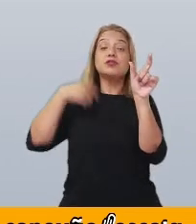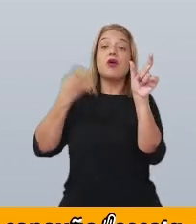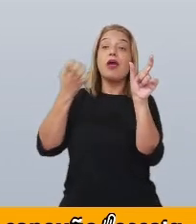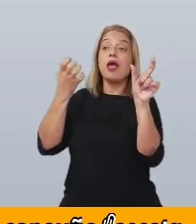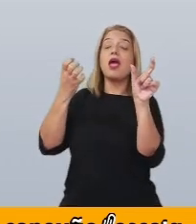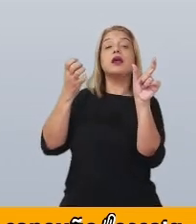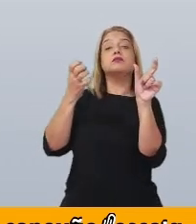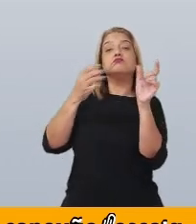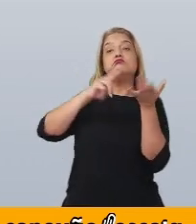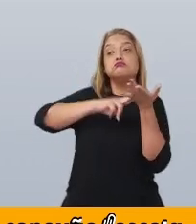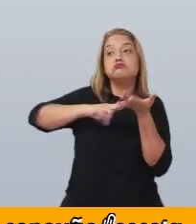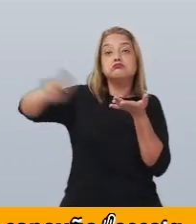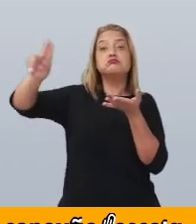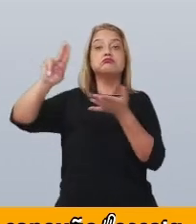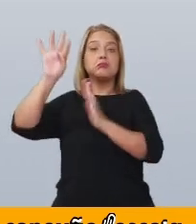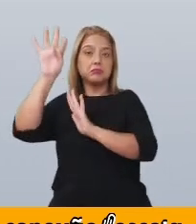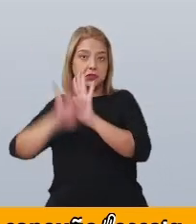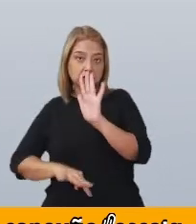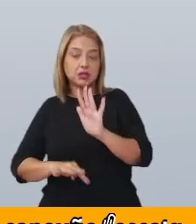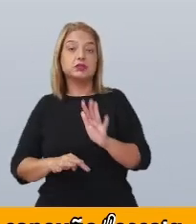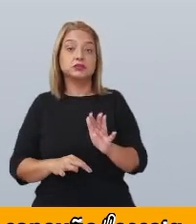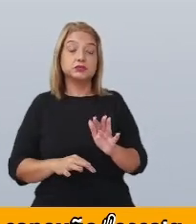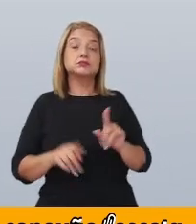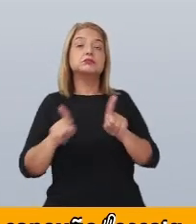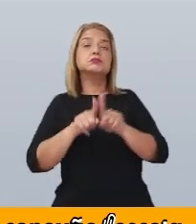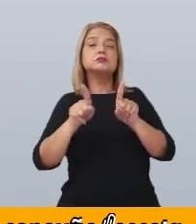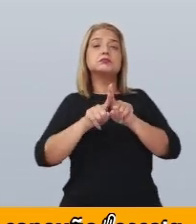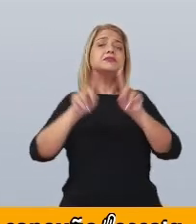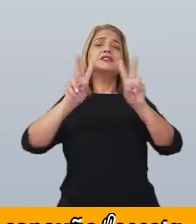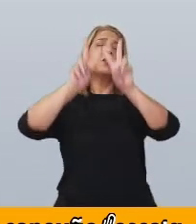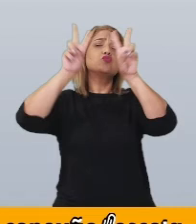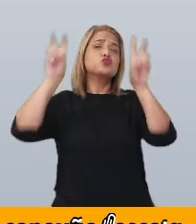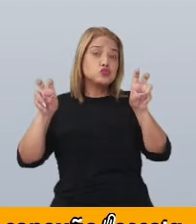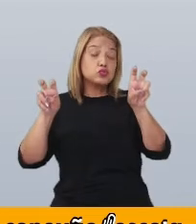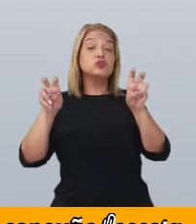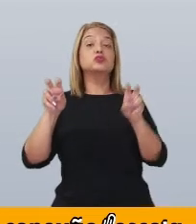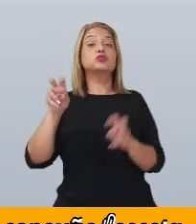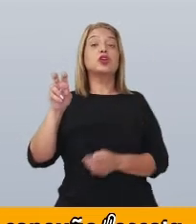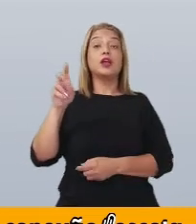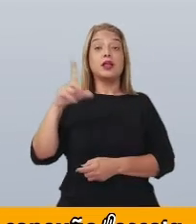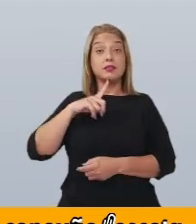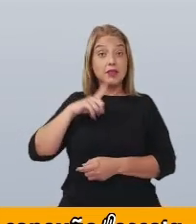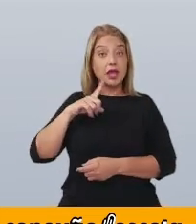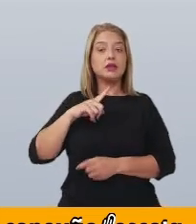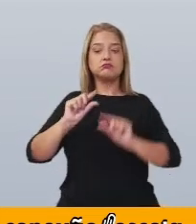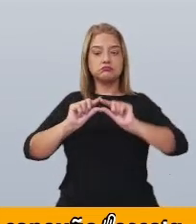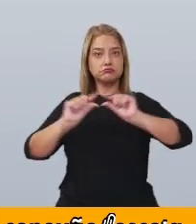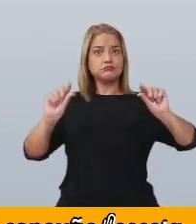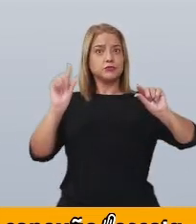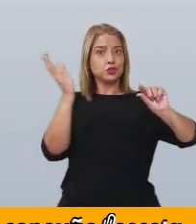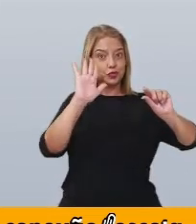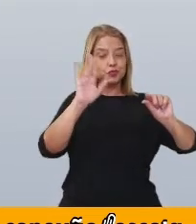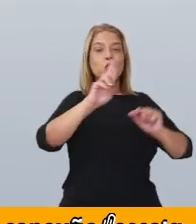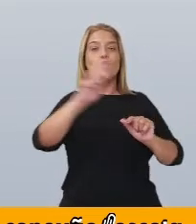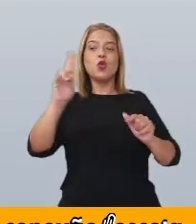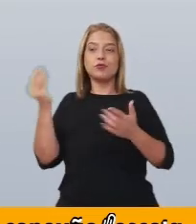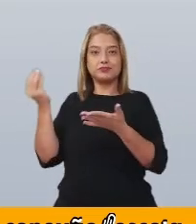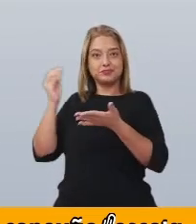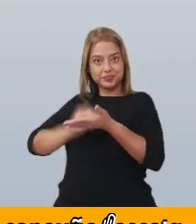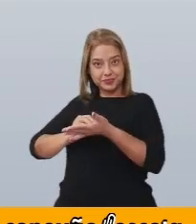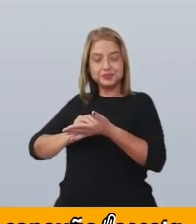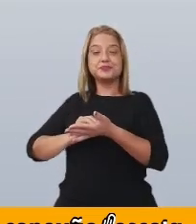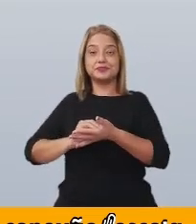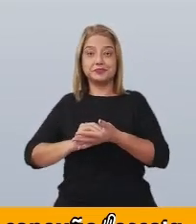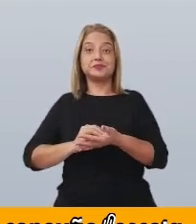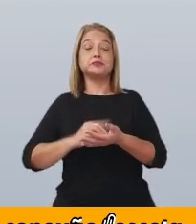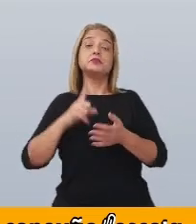direcionando aquele texto, o assunto, a despedida e, por fim, a assinatura. E o texto